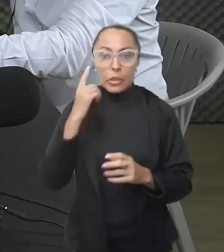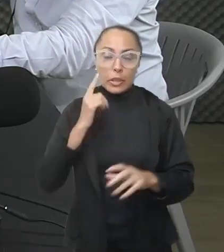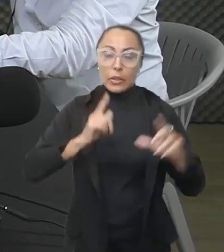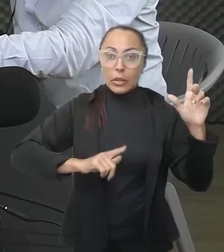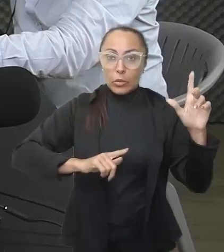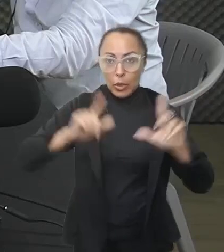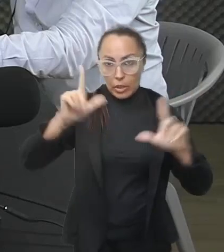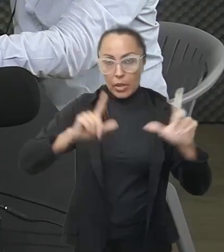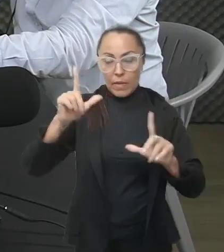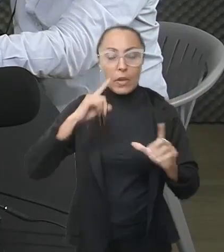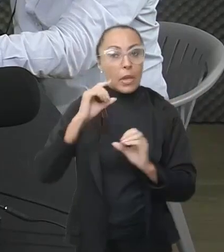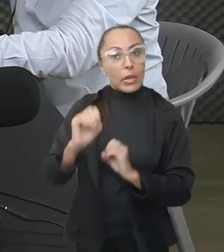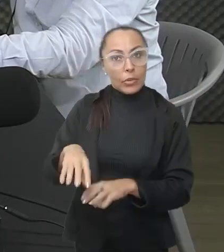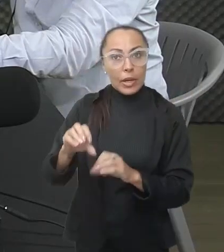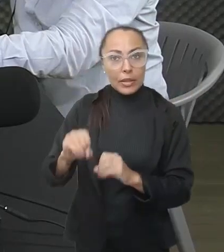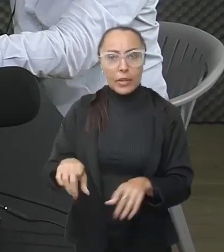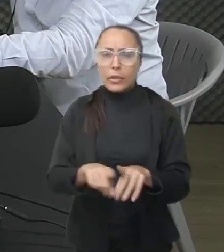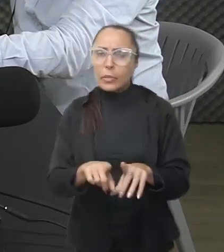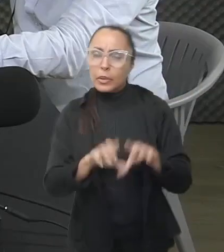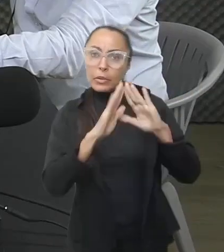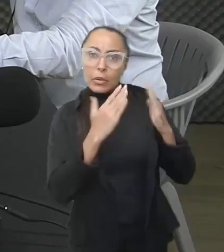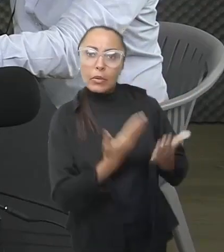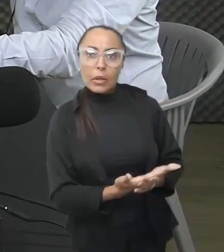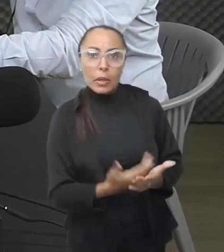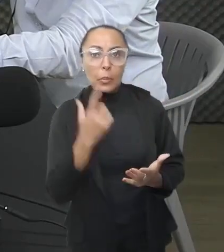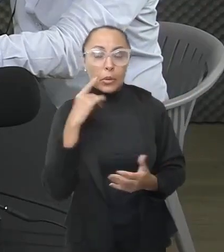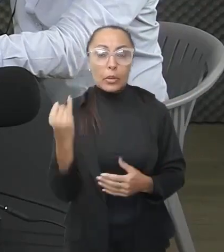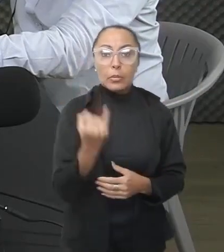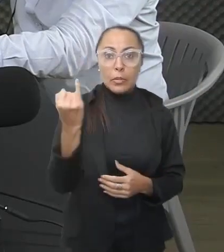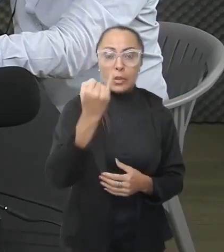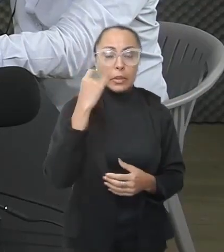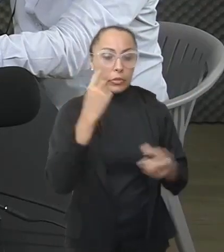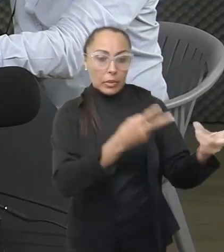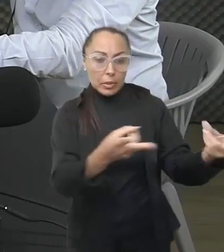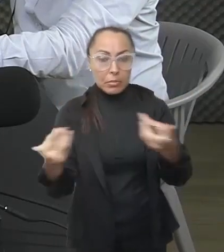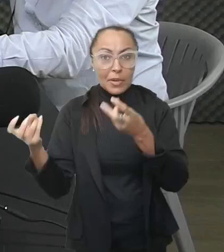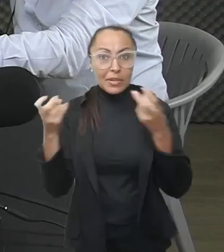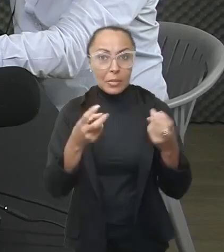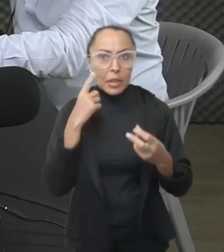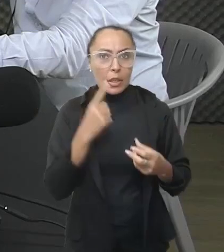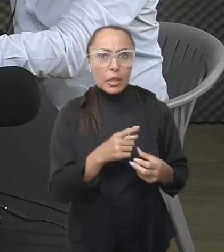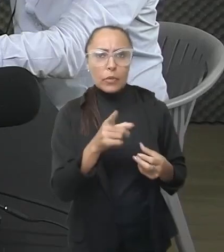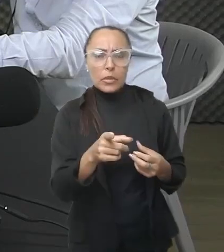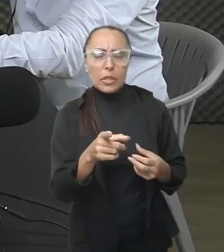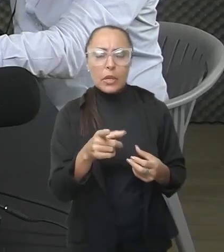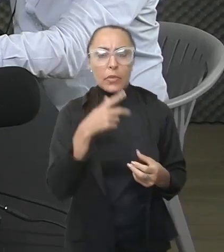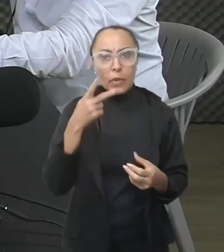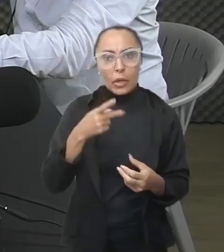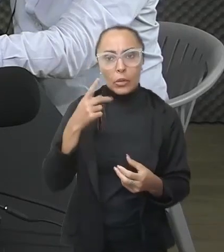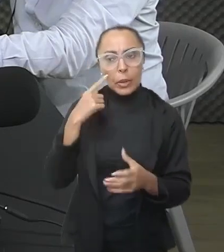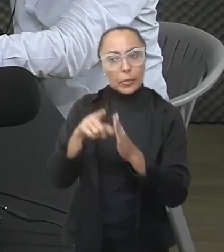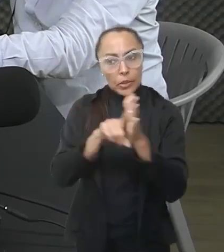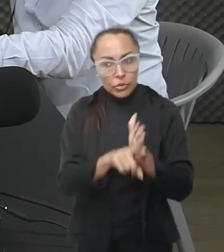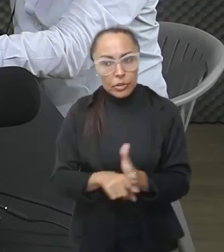educativa, né, também a escola, porque é muito importante perceber, que você fez menção à pesquisa que a gente